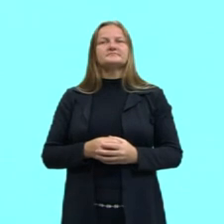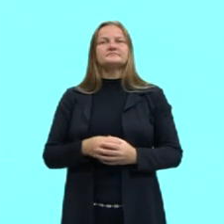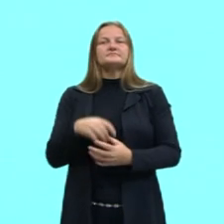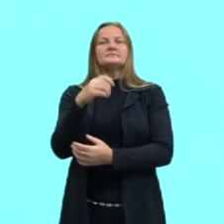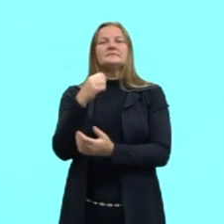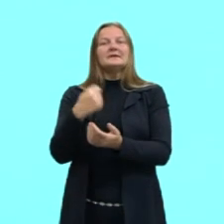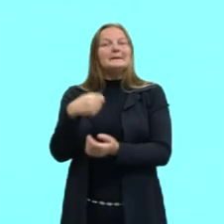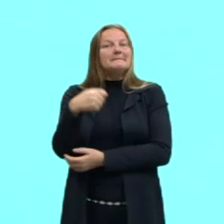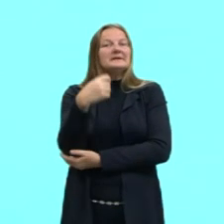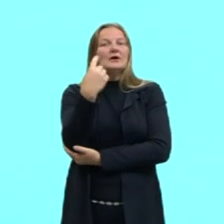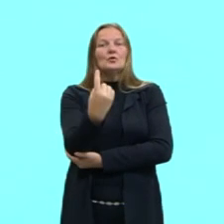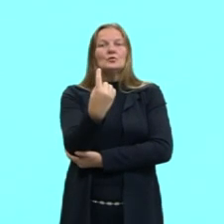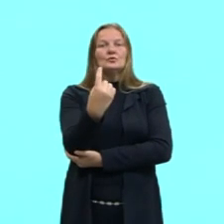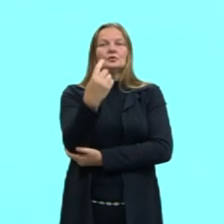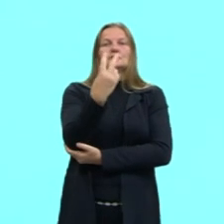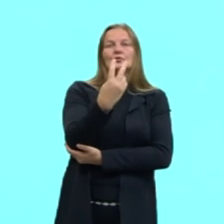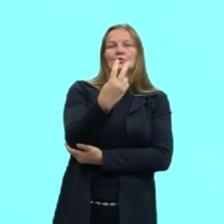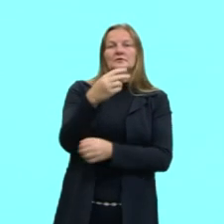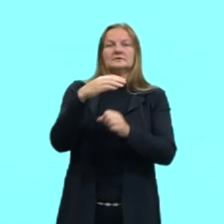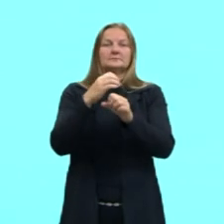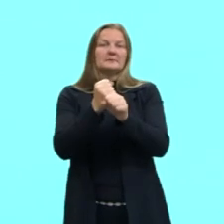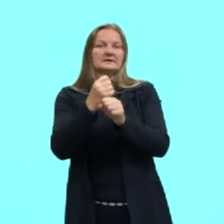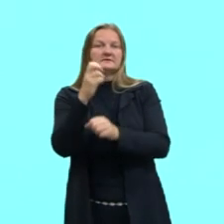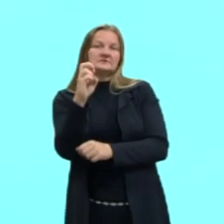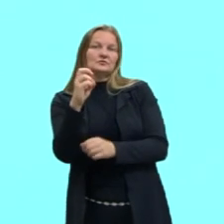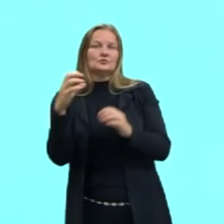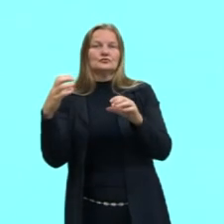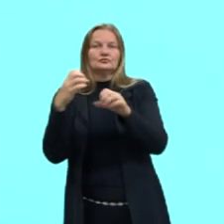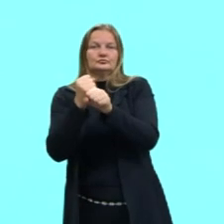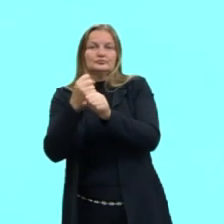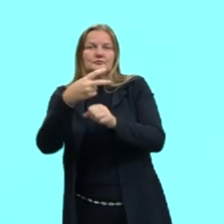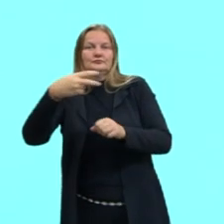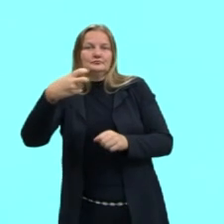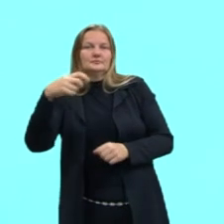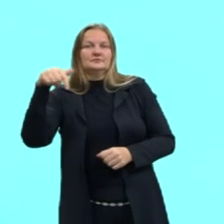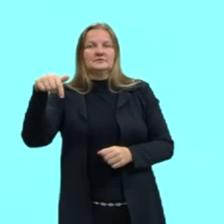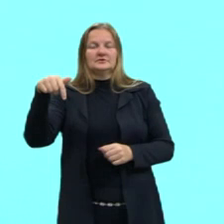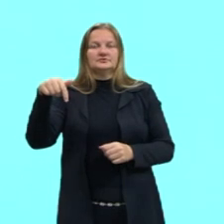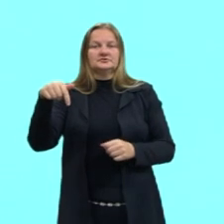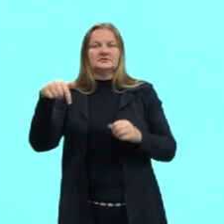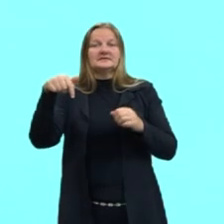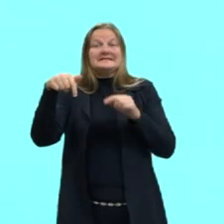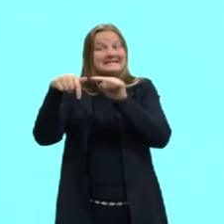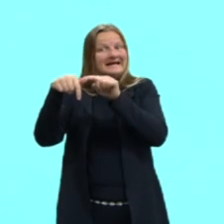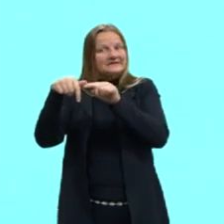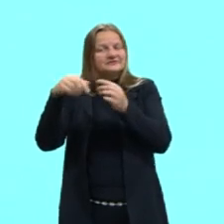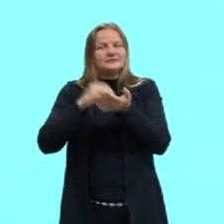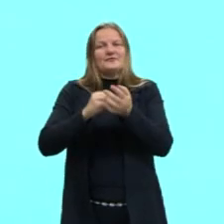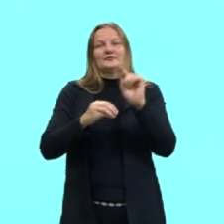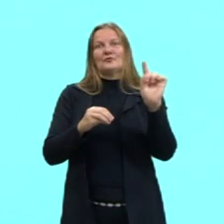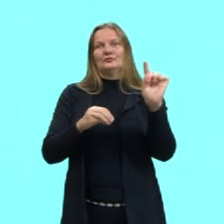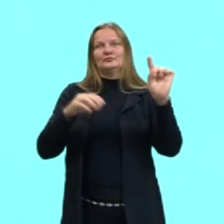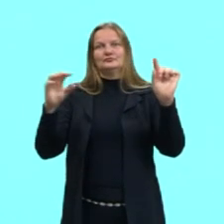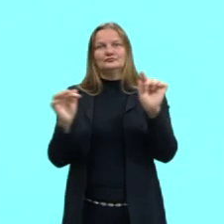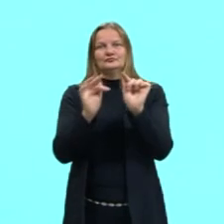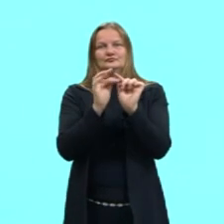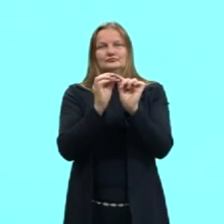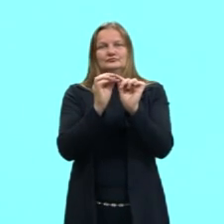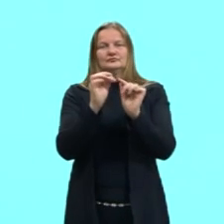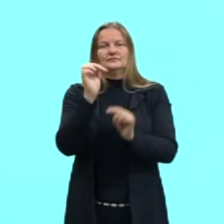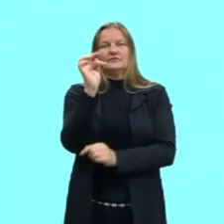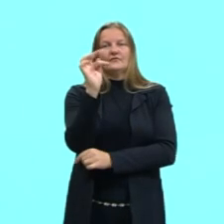precisa de um né porque eu tenho 2 + 57 então para formar o outro dedo eu preciso de mais um daí então o Flu eu sei que ele